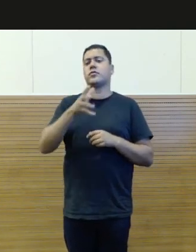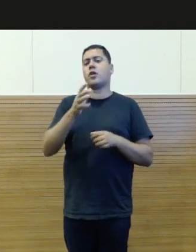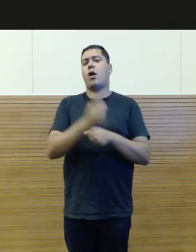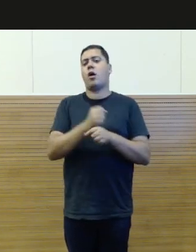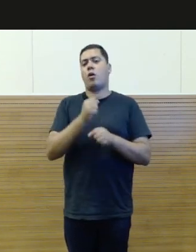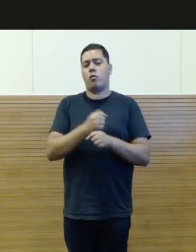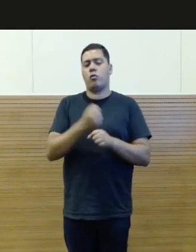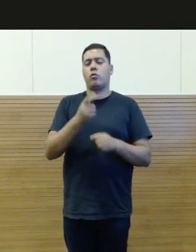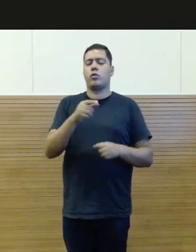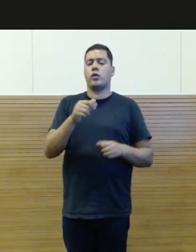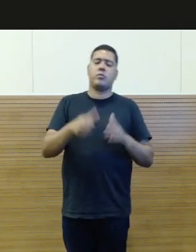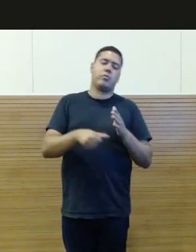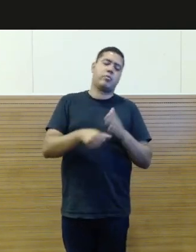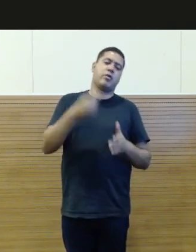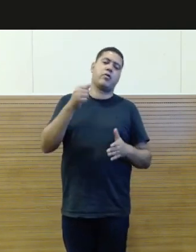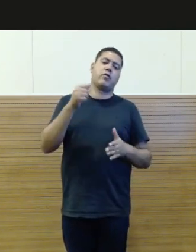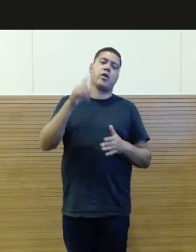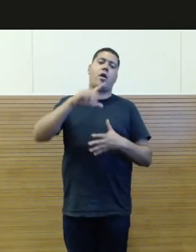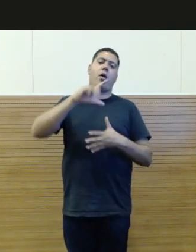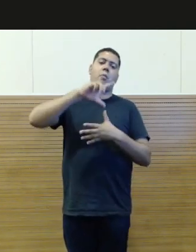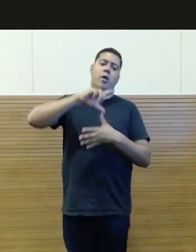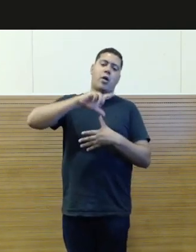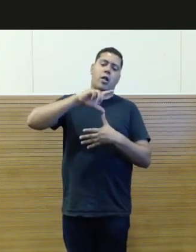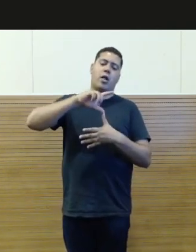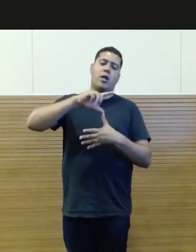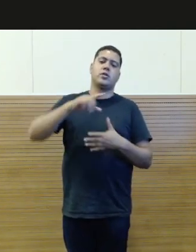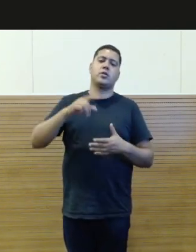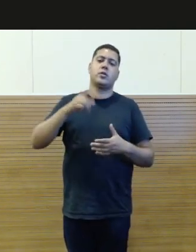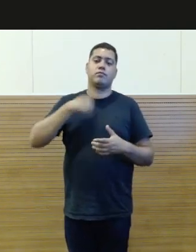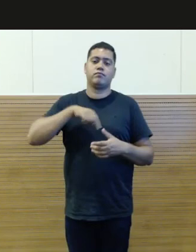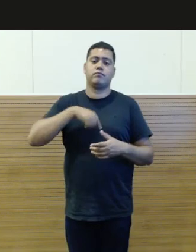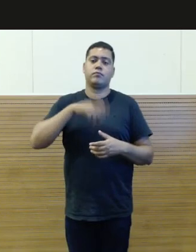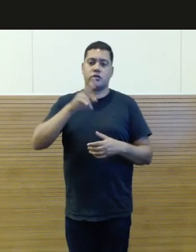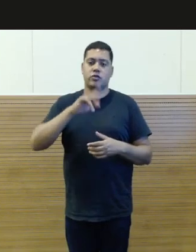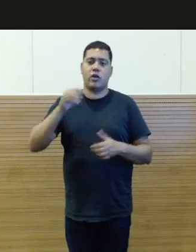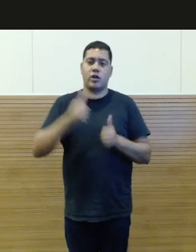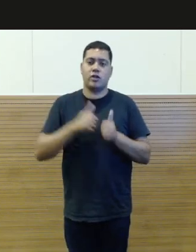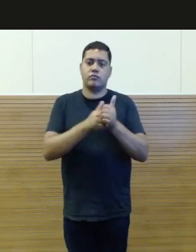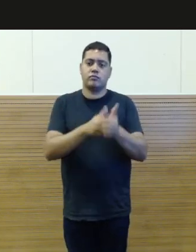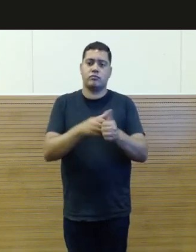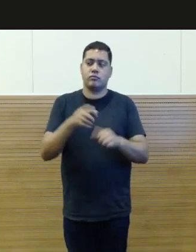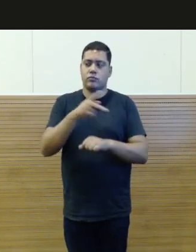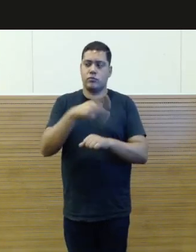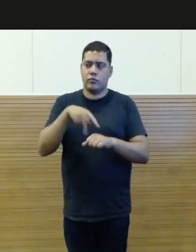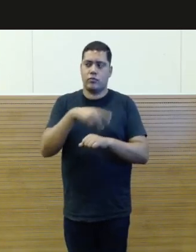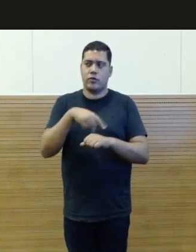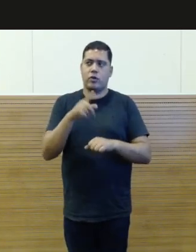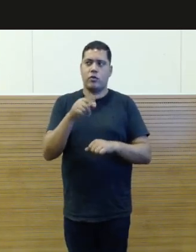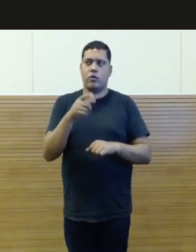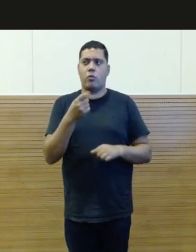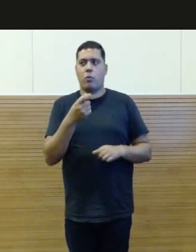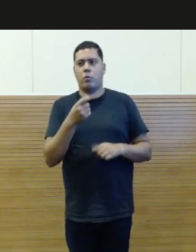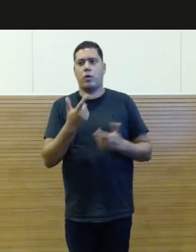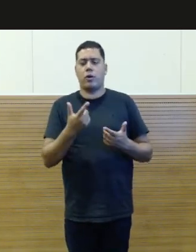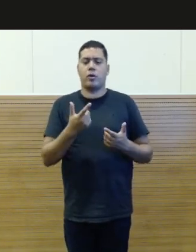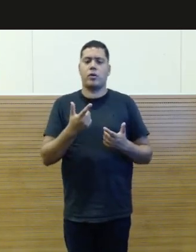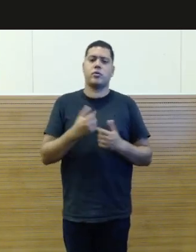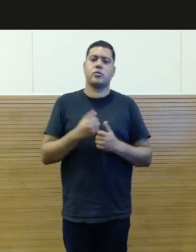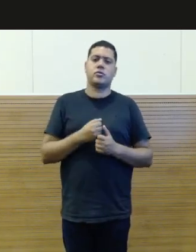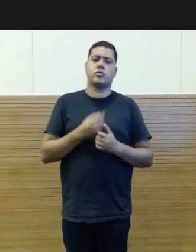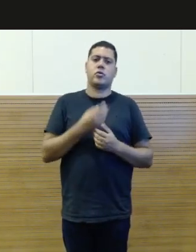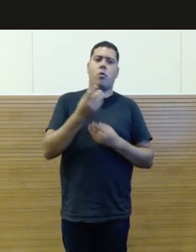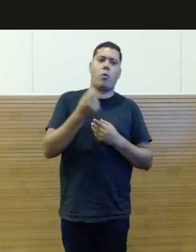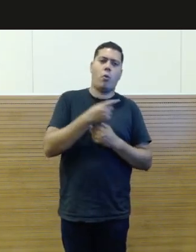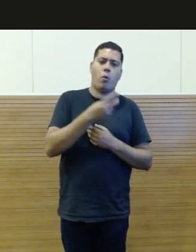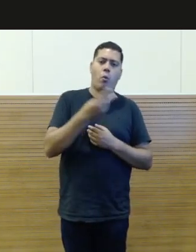primeira vez para a América Latina e o Caribe, e a gente vai seguir os países e como o preço, quanto o